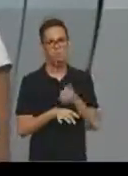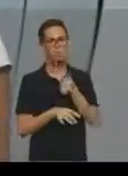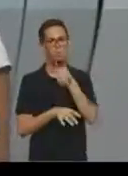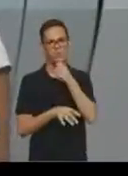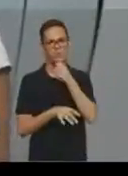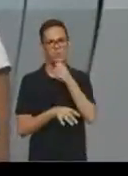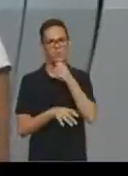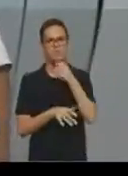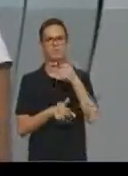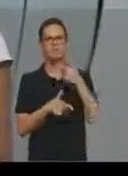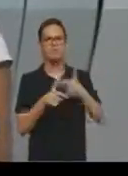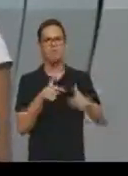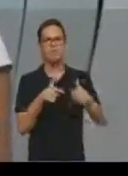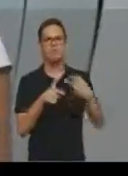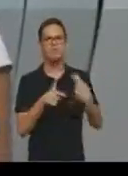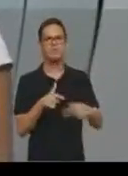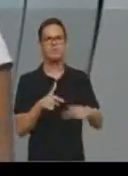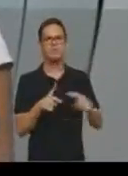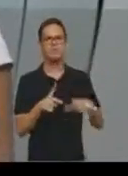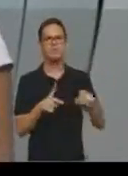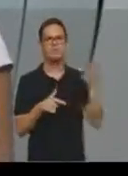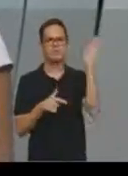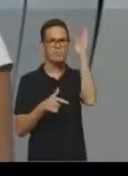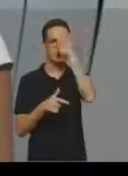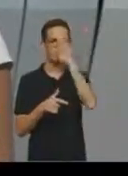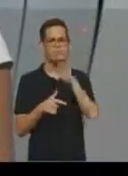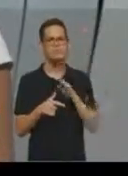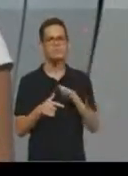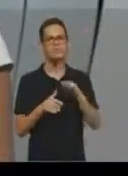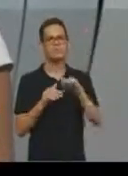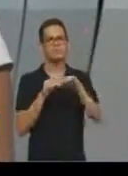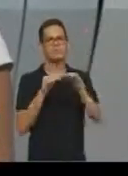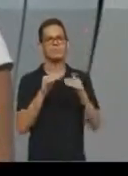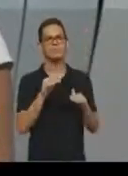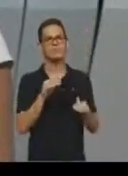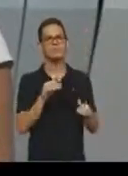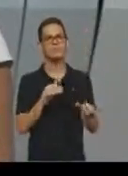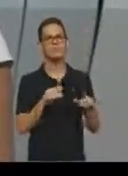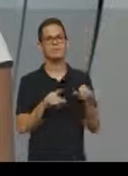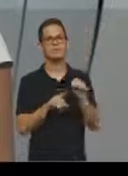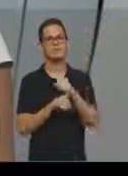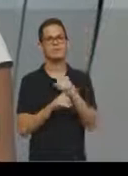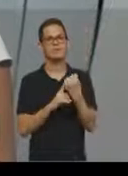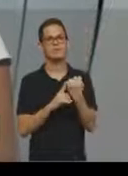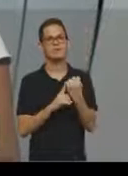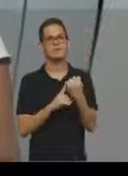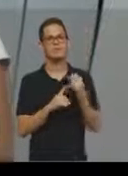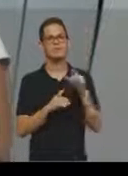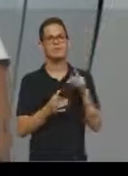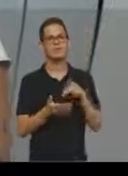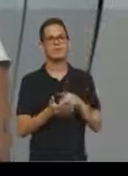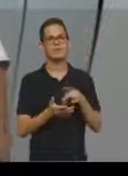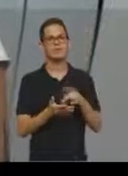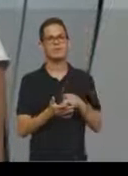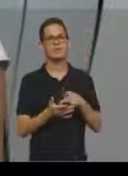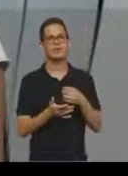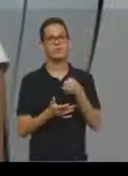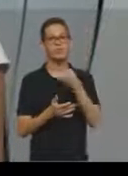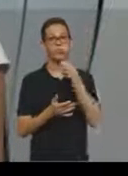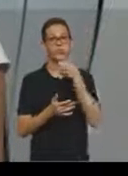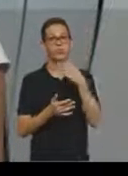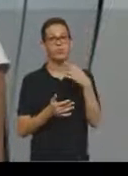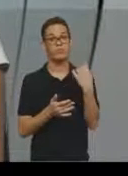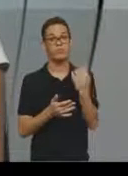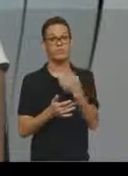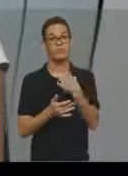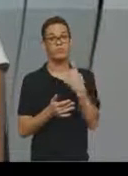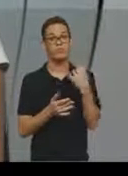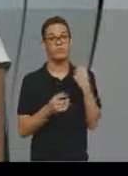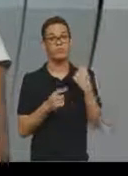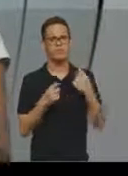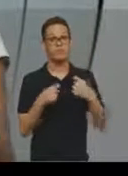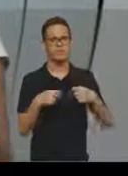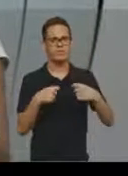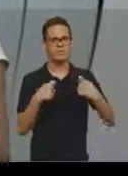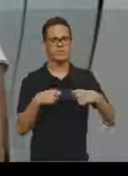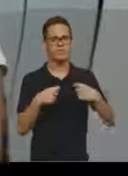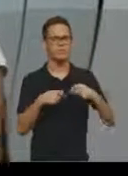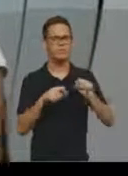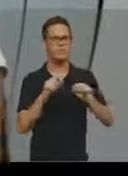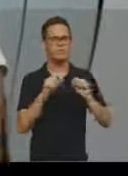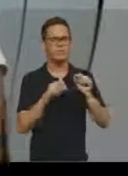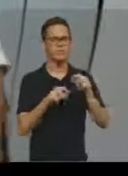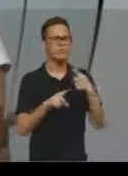do nosso país a desigualdade social, que é muito grande, né? Então, é bom a gente entender também, né, por que a